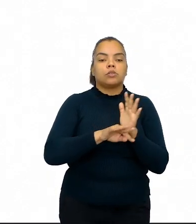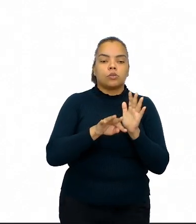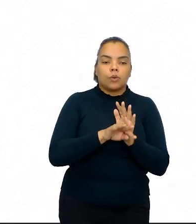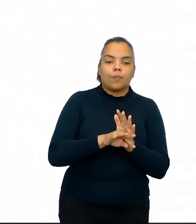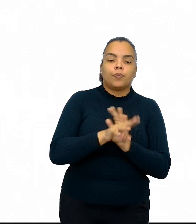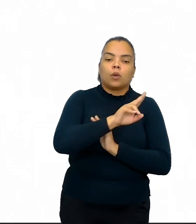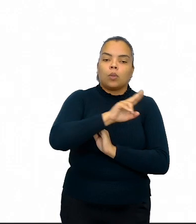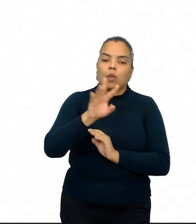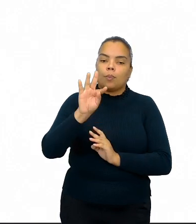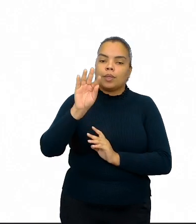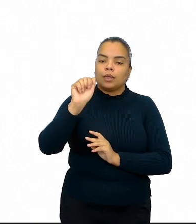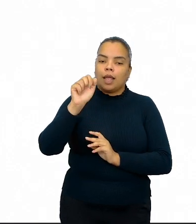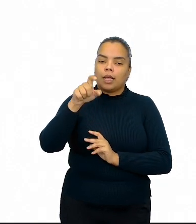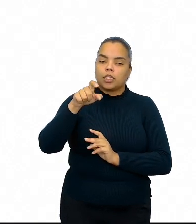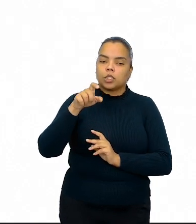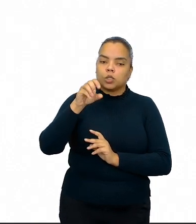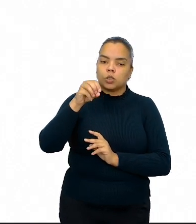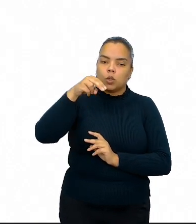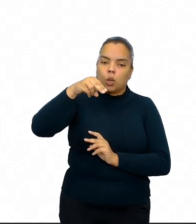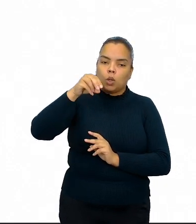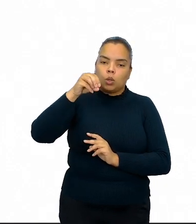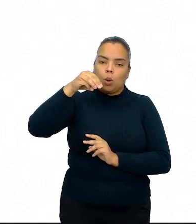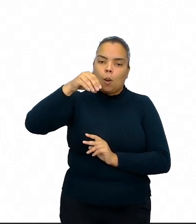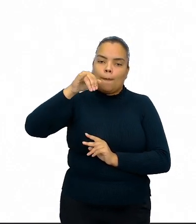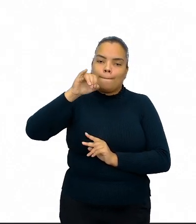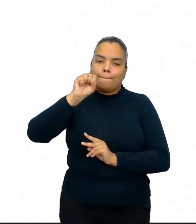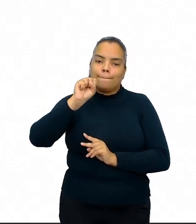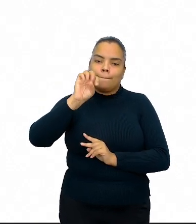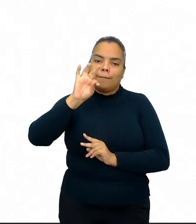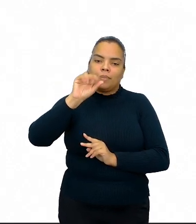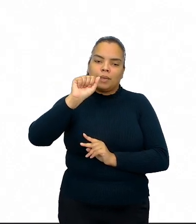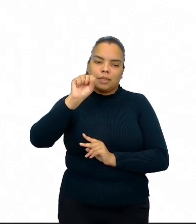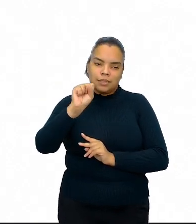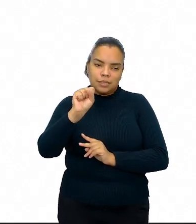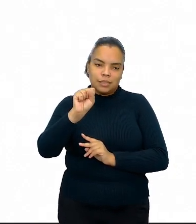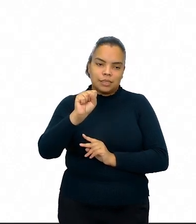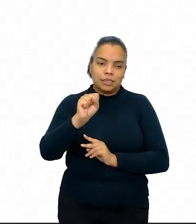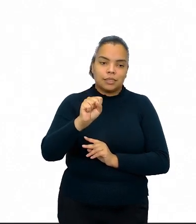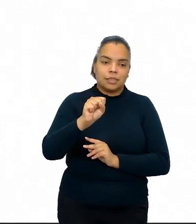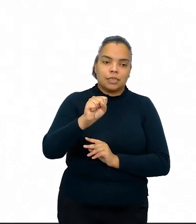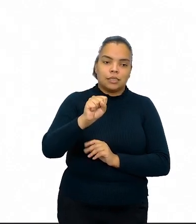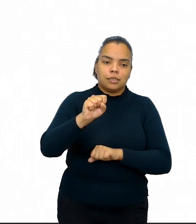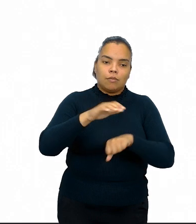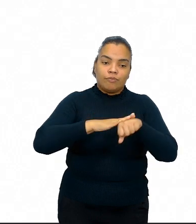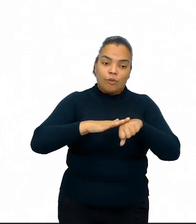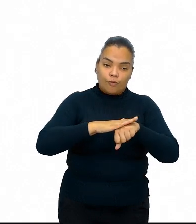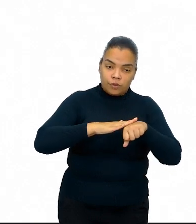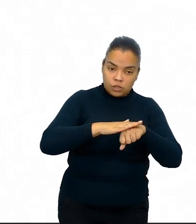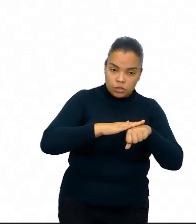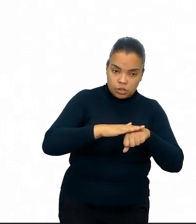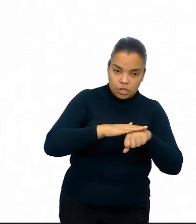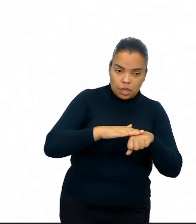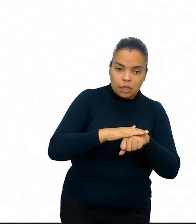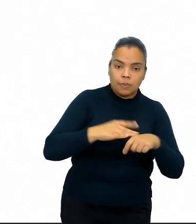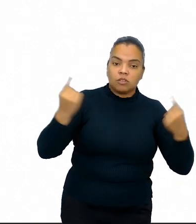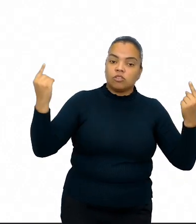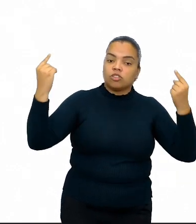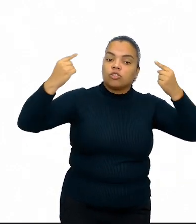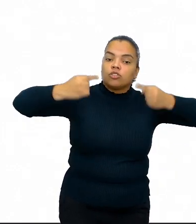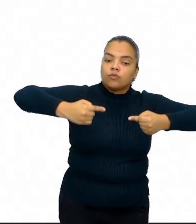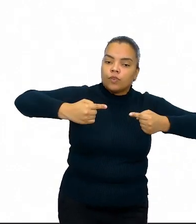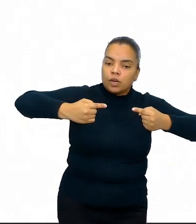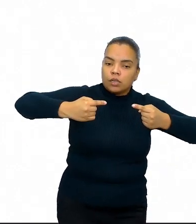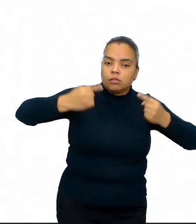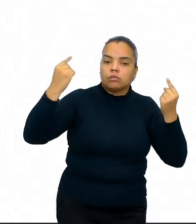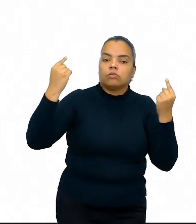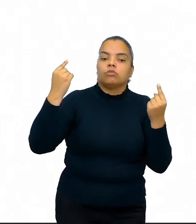e Conservacionistas divergem sobre revisões recorrentes de espécies, que aborda as